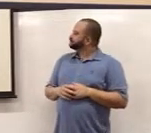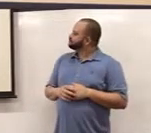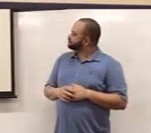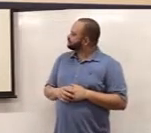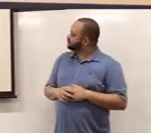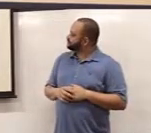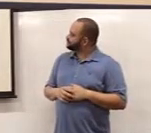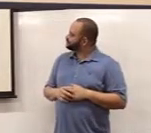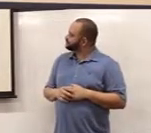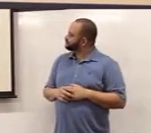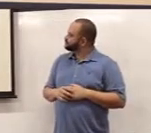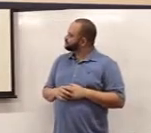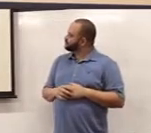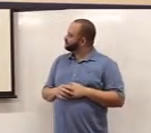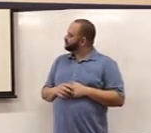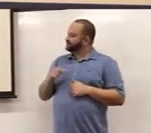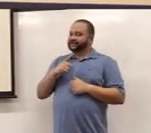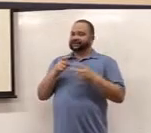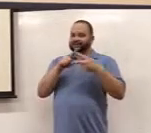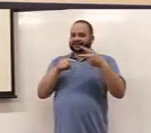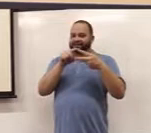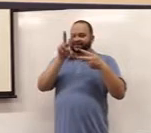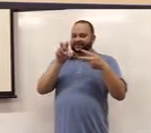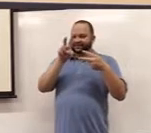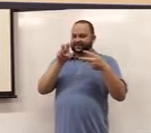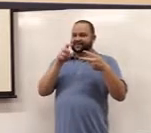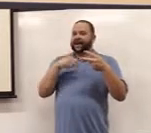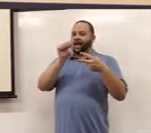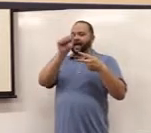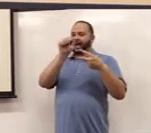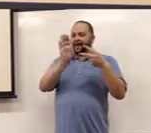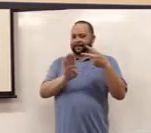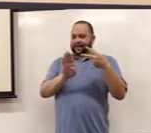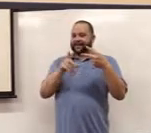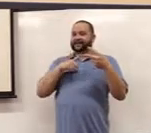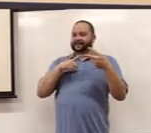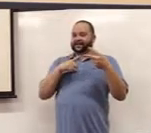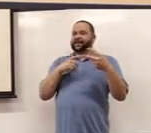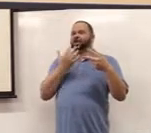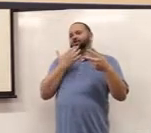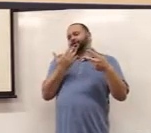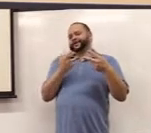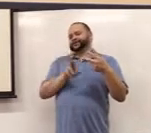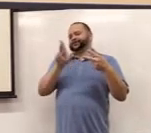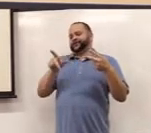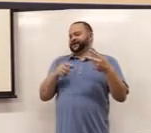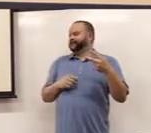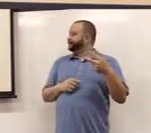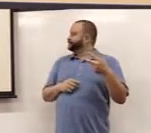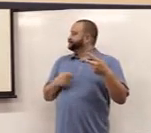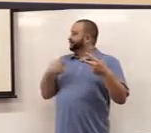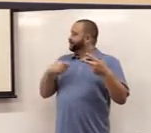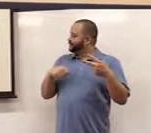Na exposição, a gente tem dois temas, a gente vai chamar de tema A e tema B, que tem notas diferentes. A gente